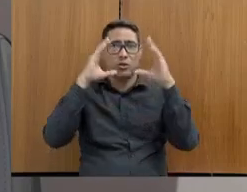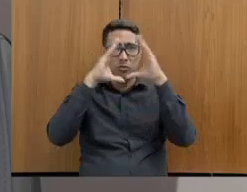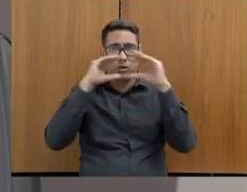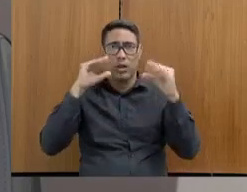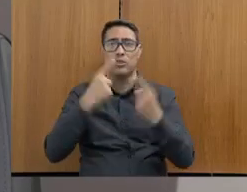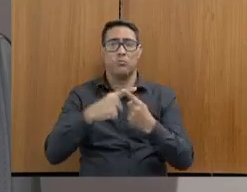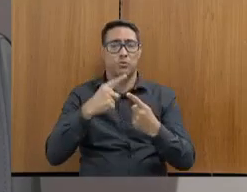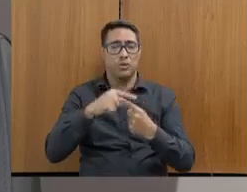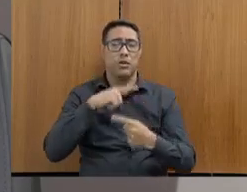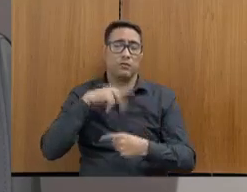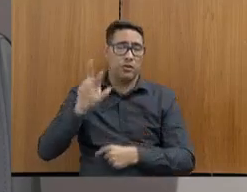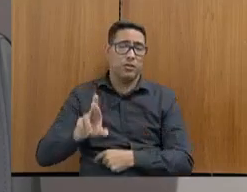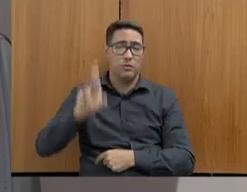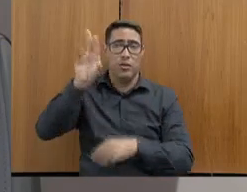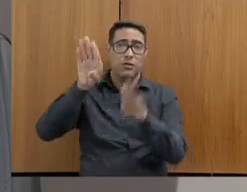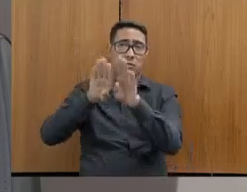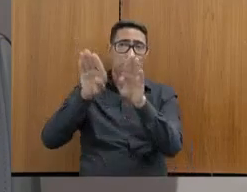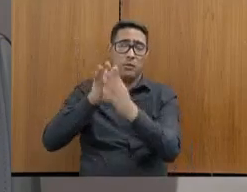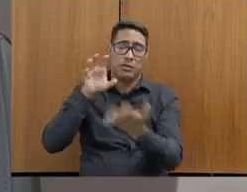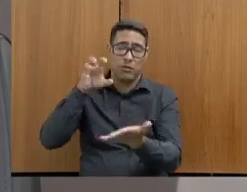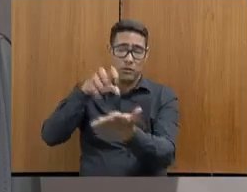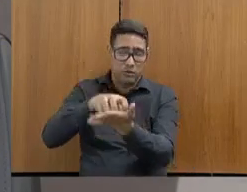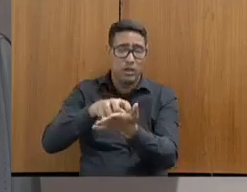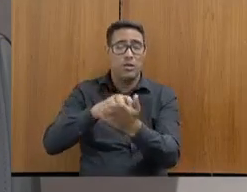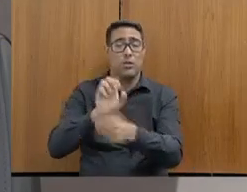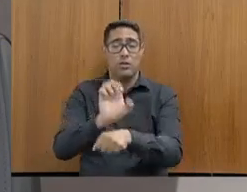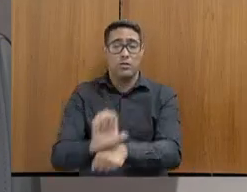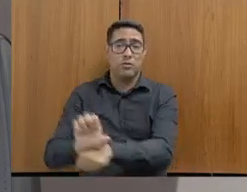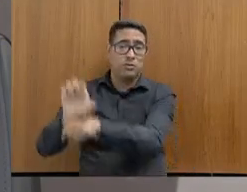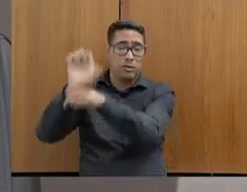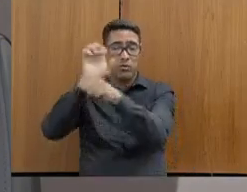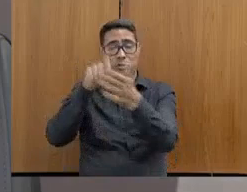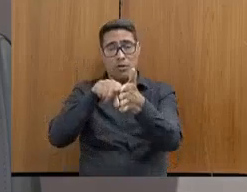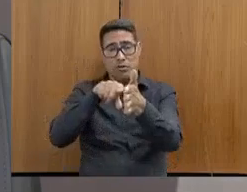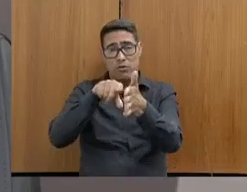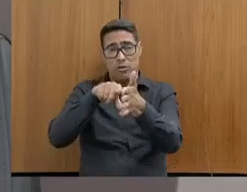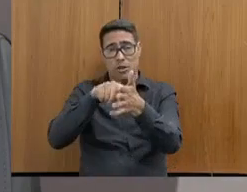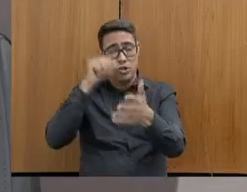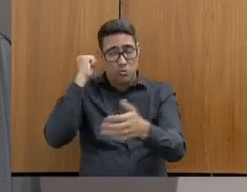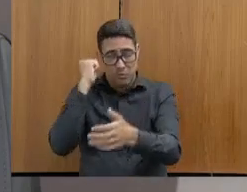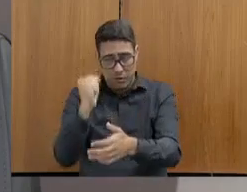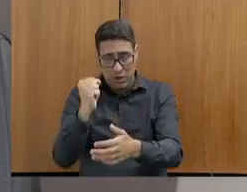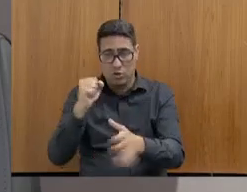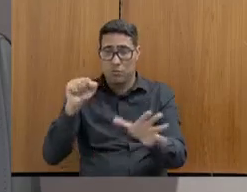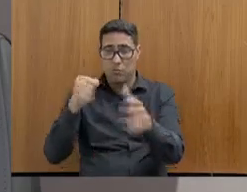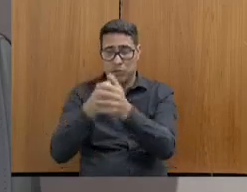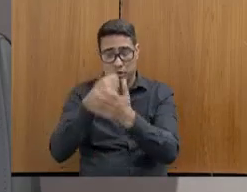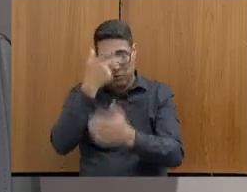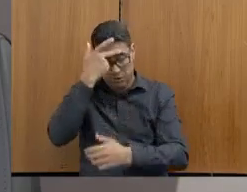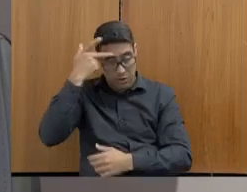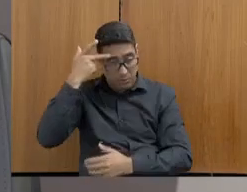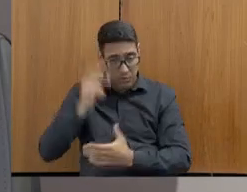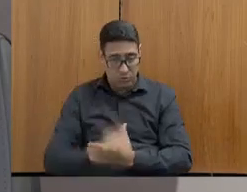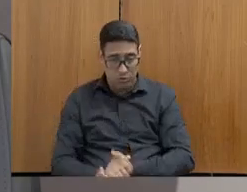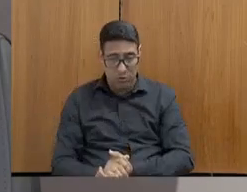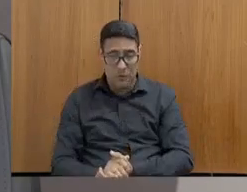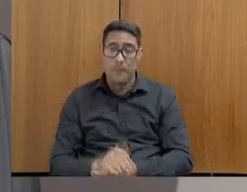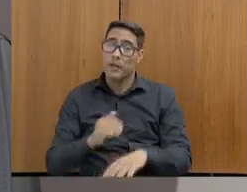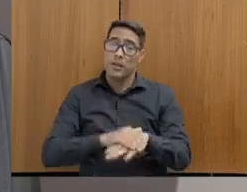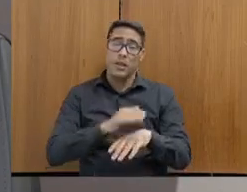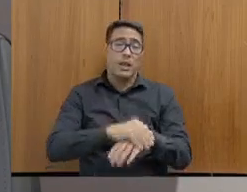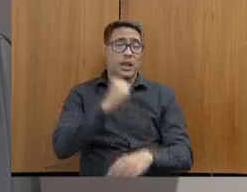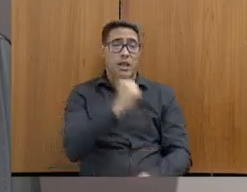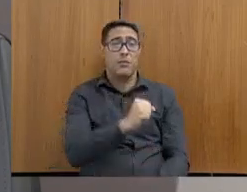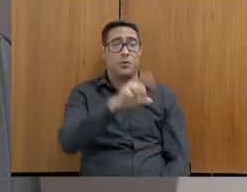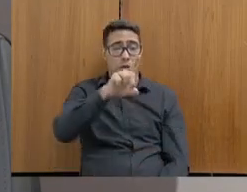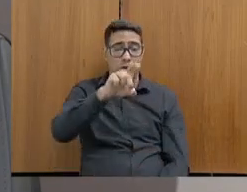chefiado o Departamento Estadual de investigação de homicídios e proteção a pessoa a investigação de crimes dolosos contra a vida é uma investigação